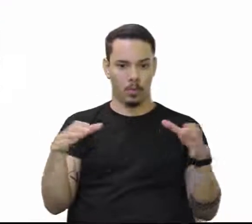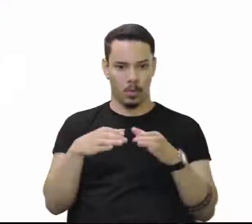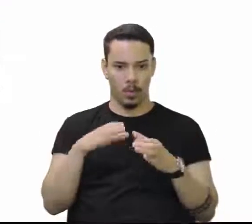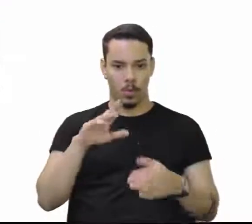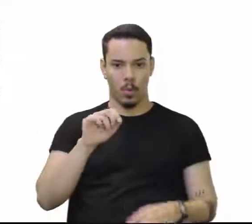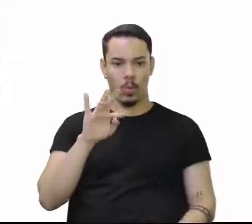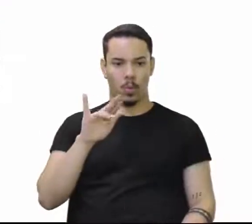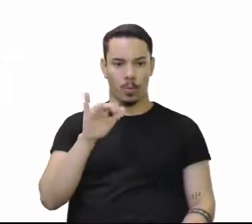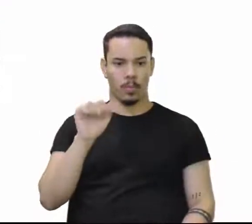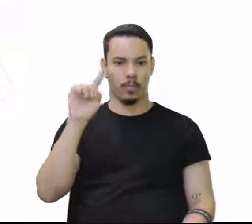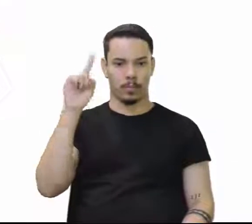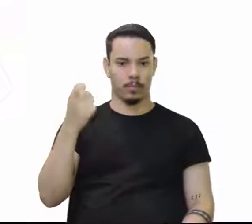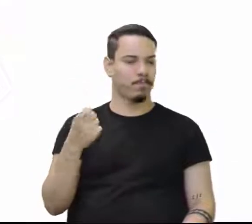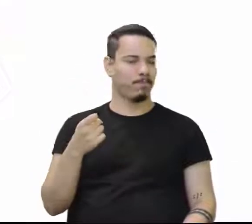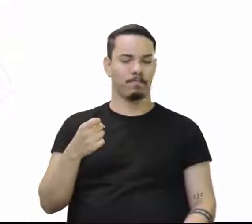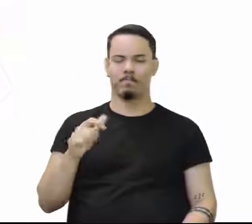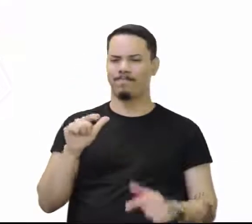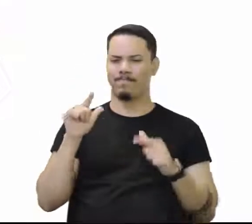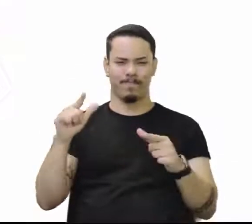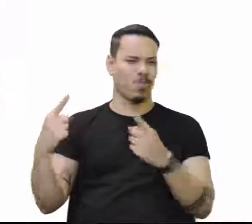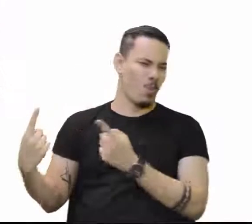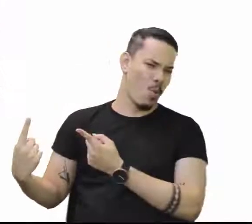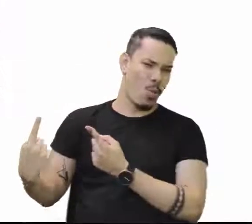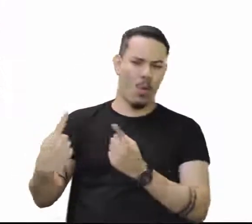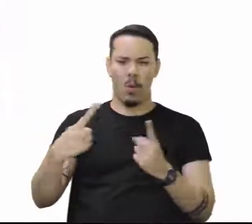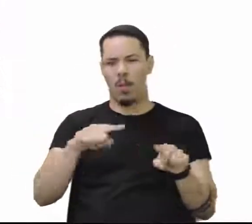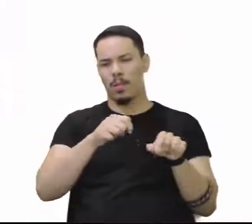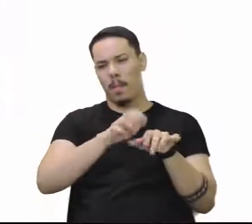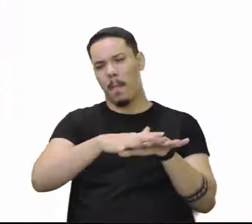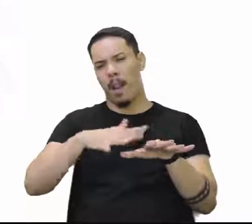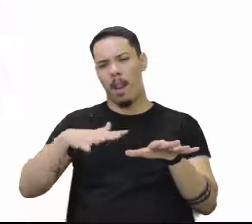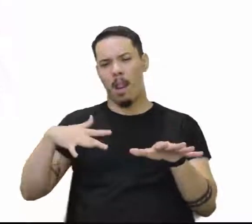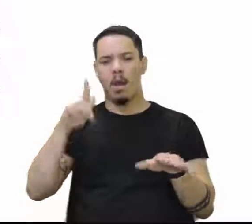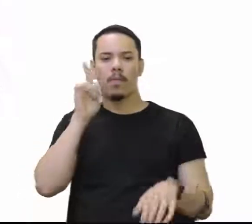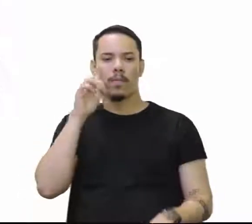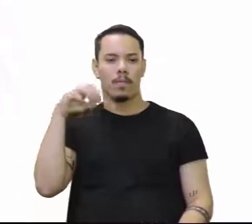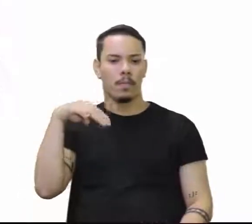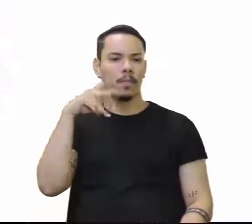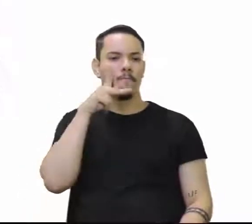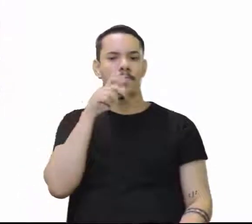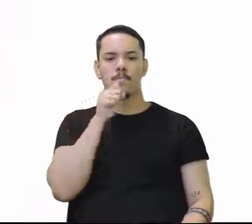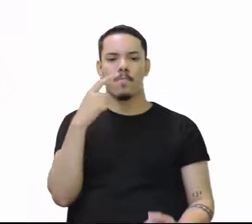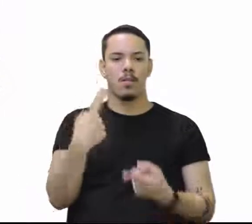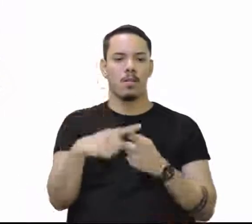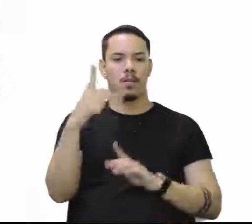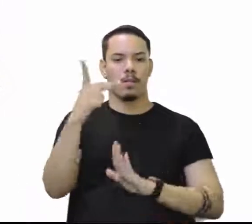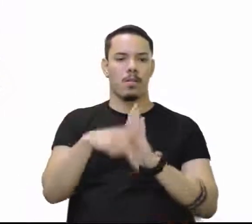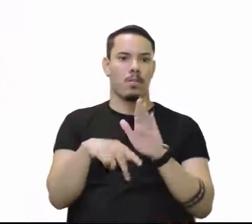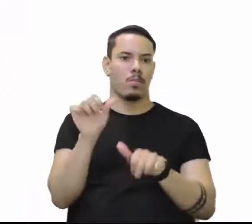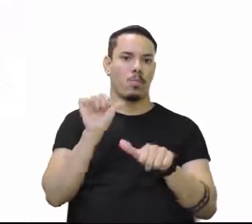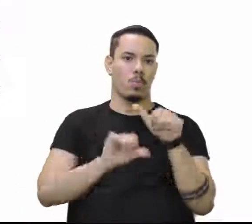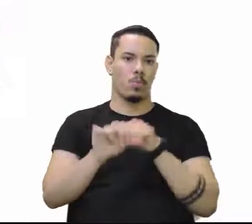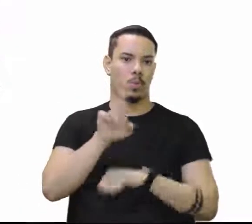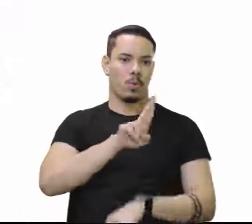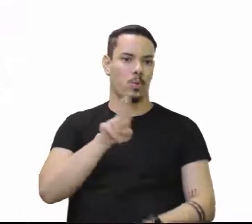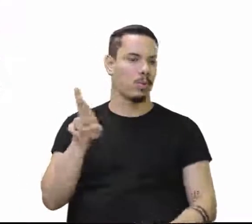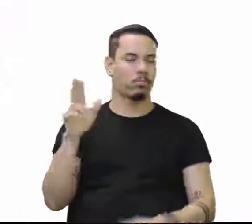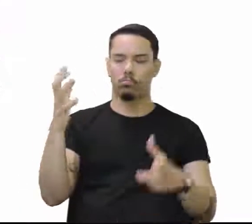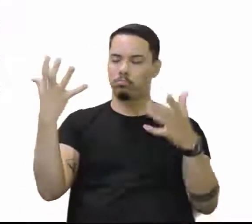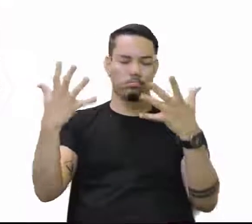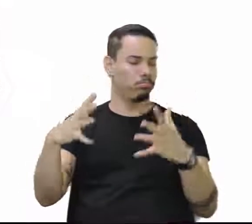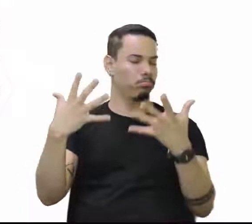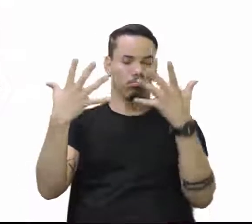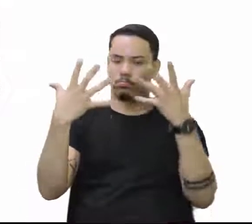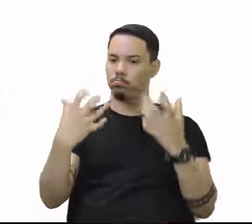ao ex-governador, protestaram em Guajará-Mirim, em Porto Velho, contra o projeto de lei que mudou o nome do território. Os caras não